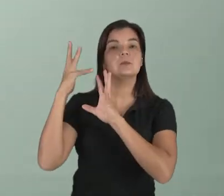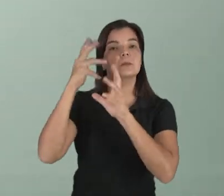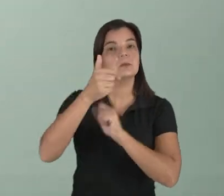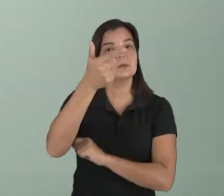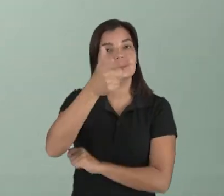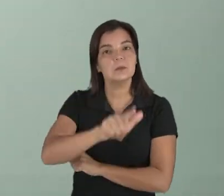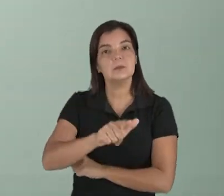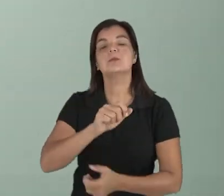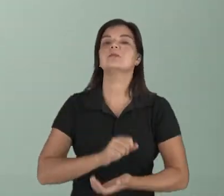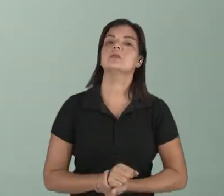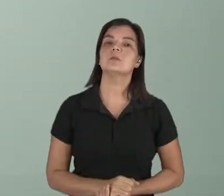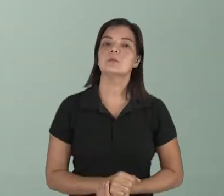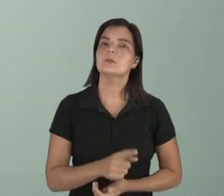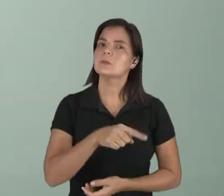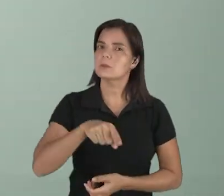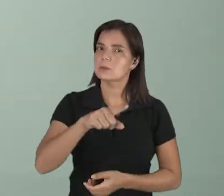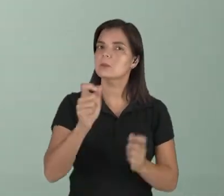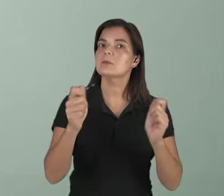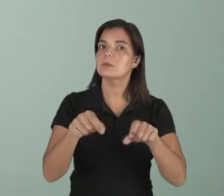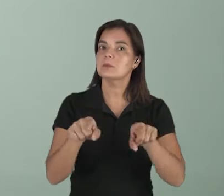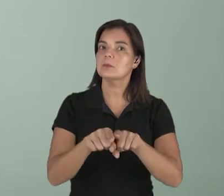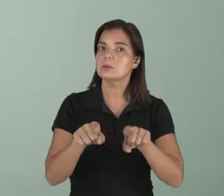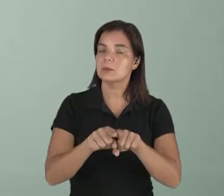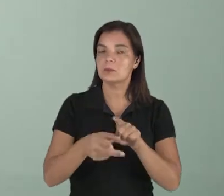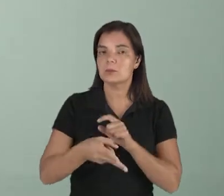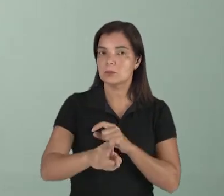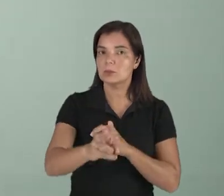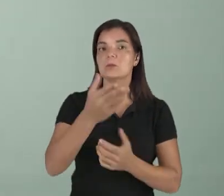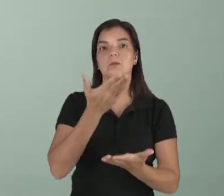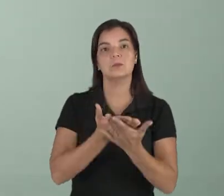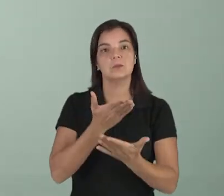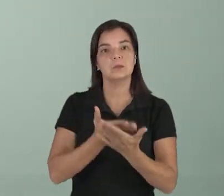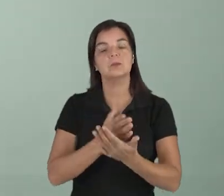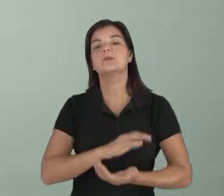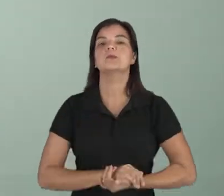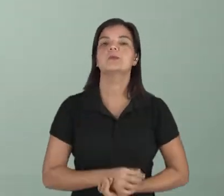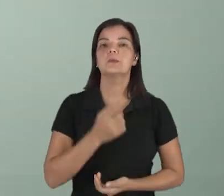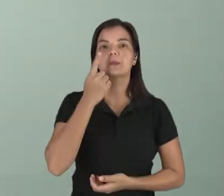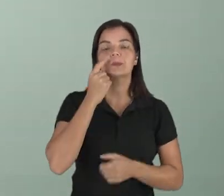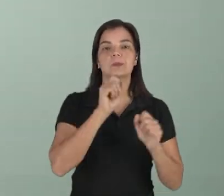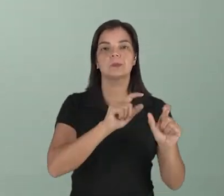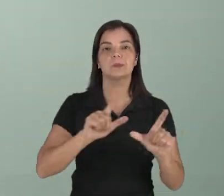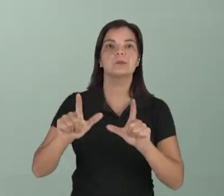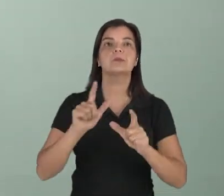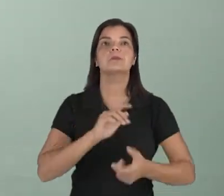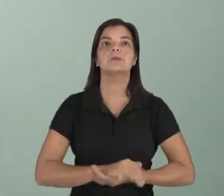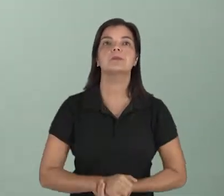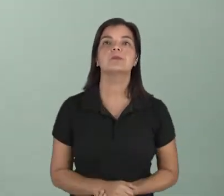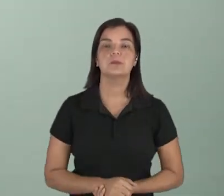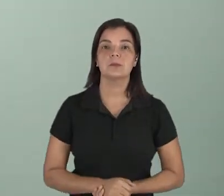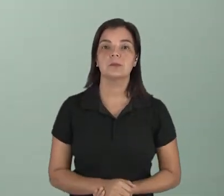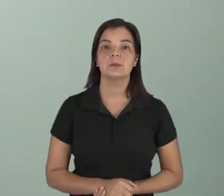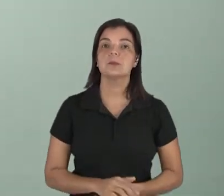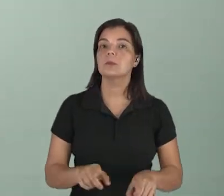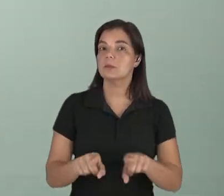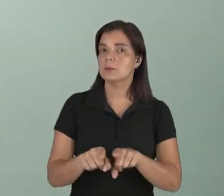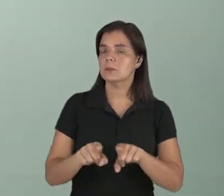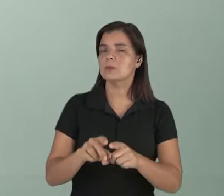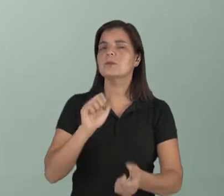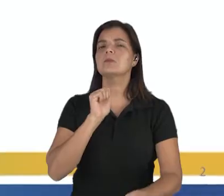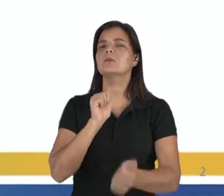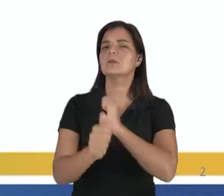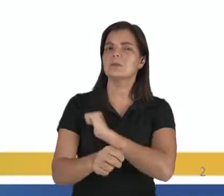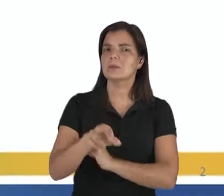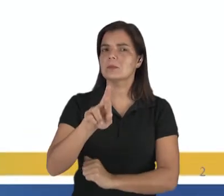relembrarem e para que a gente possa prosseguir nos nossos estudos. Então vamos dar uma olhadinha, né? O que são